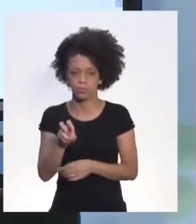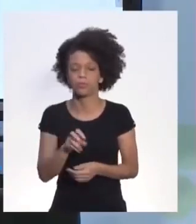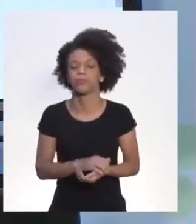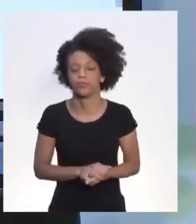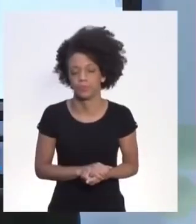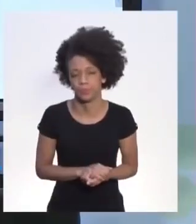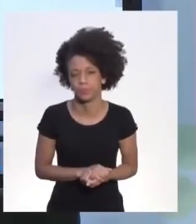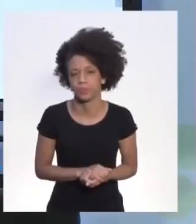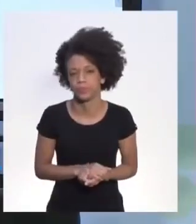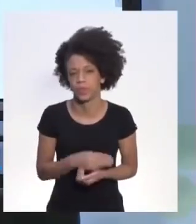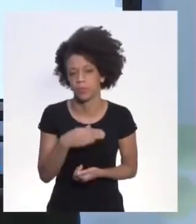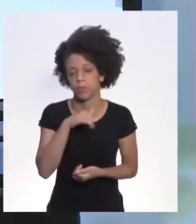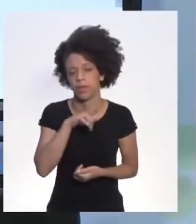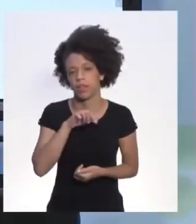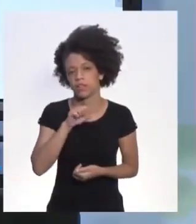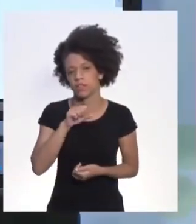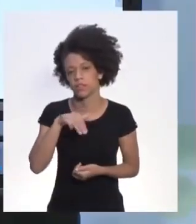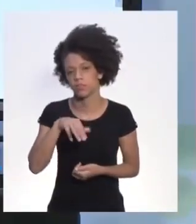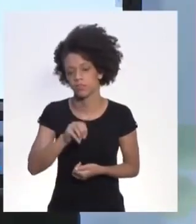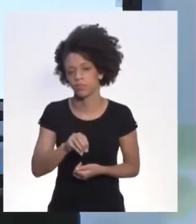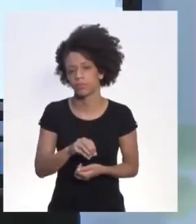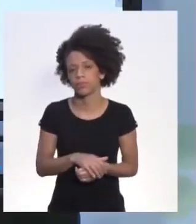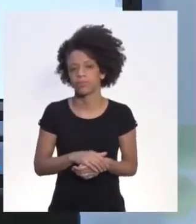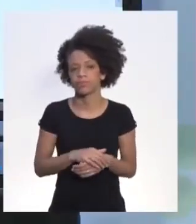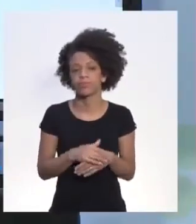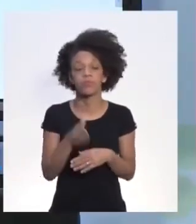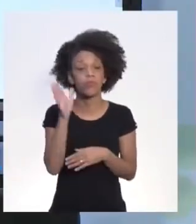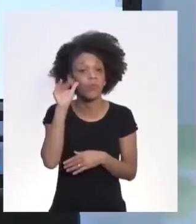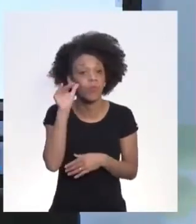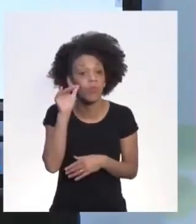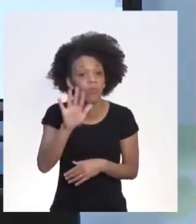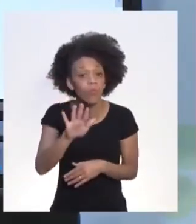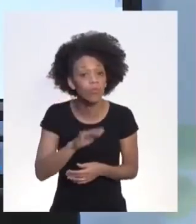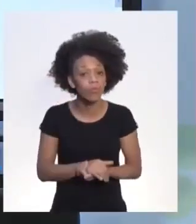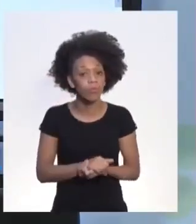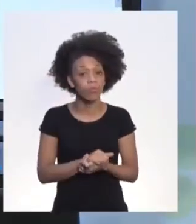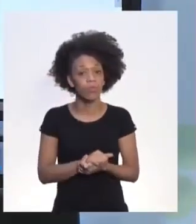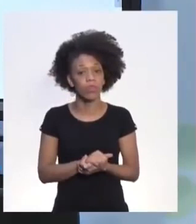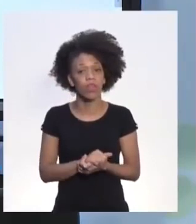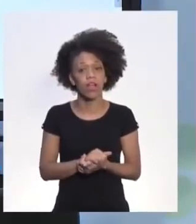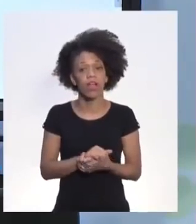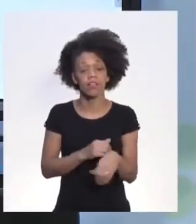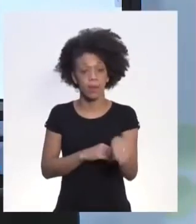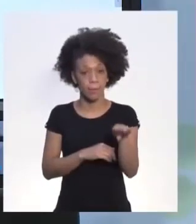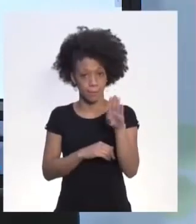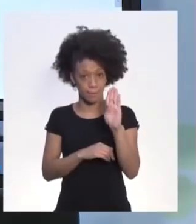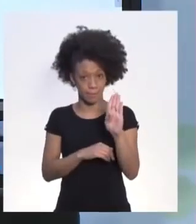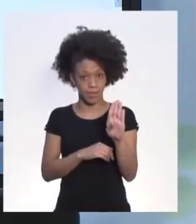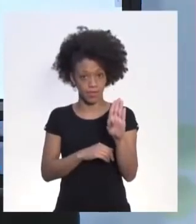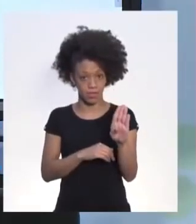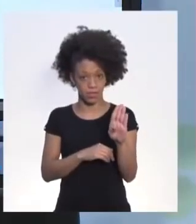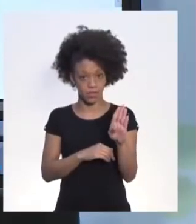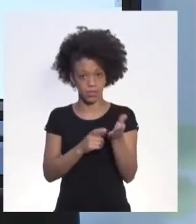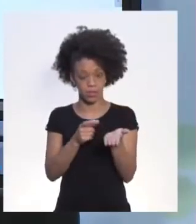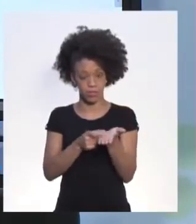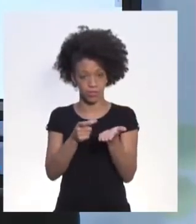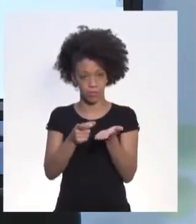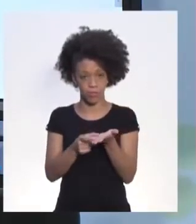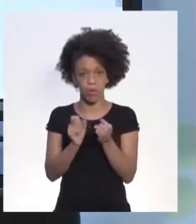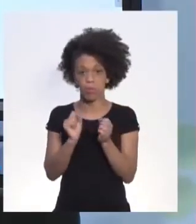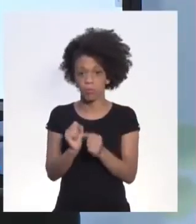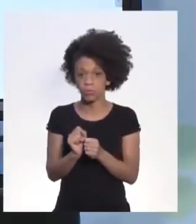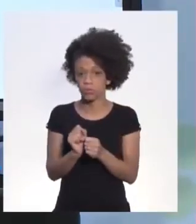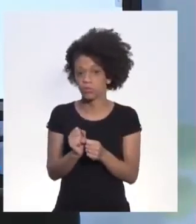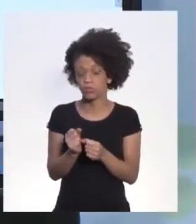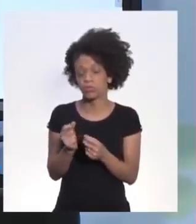0,375 milésimos aí que vocês conseguem representar. Curiosidade, essa B aqui, ó, essa pedrinha,